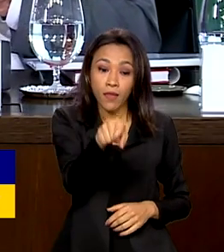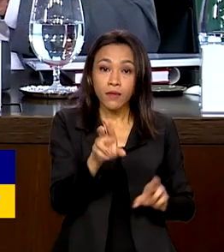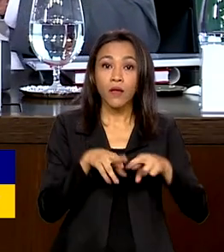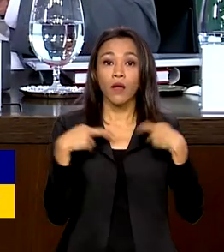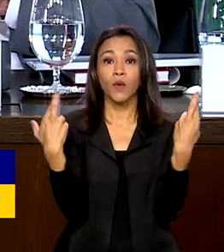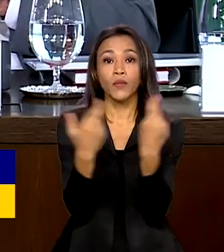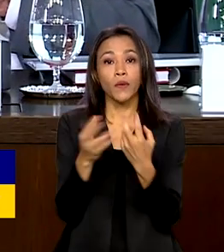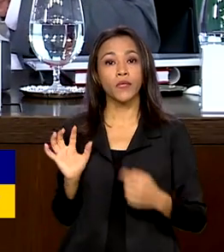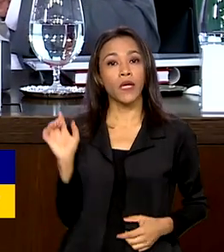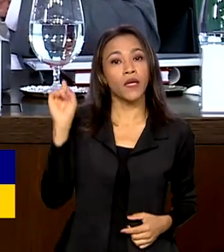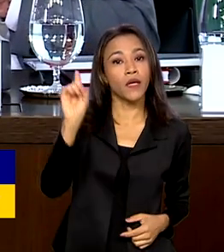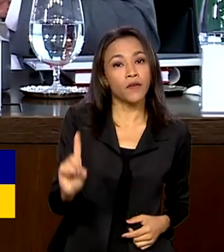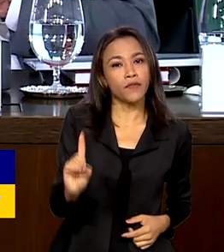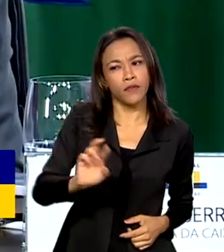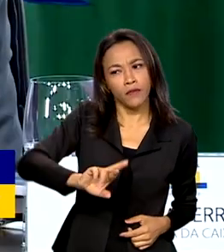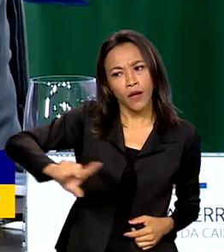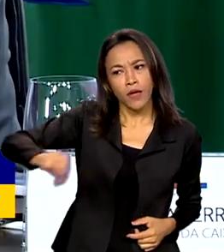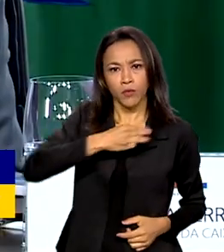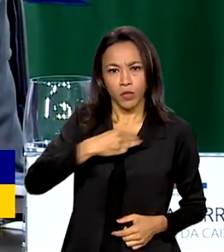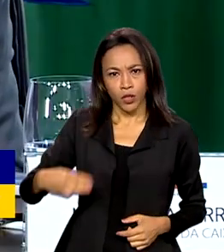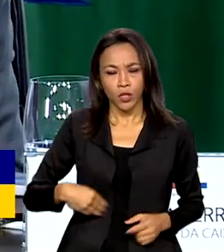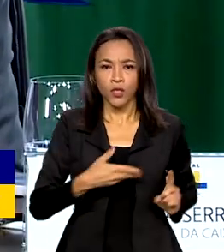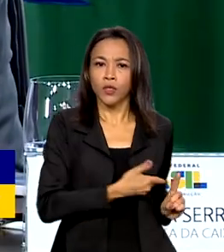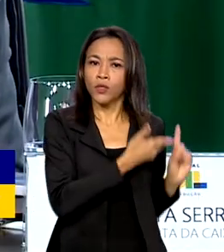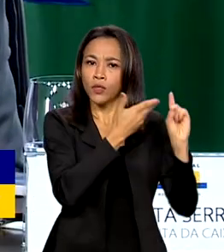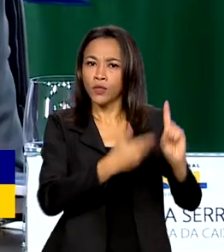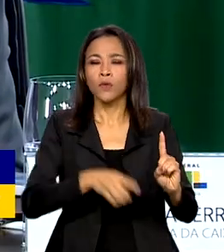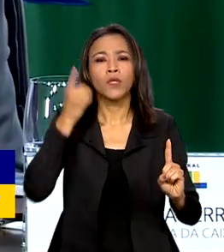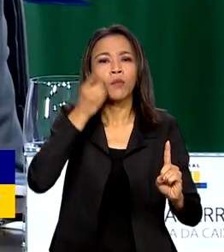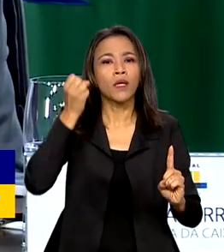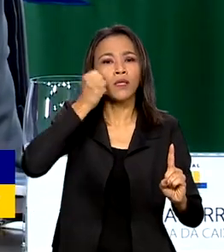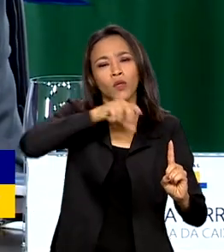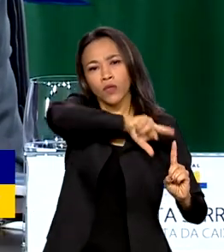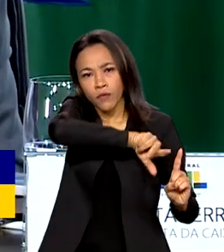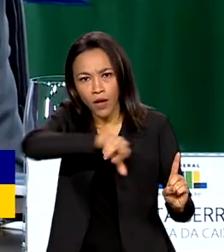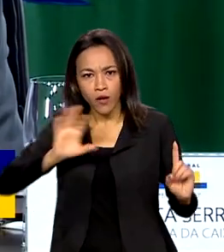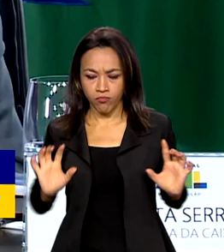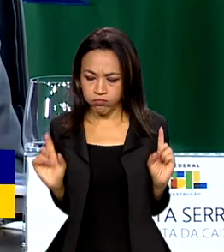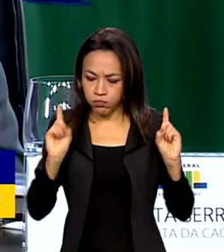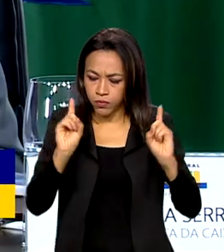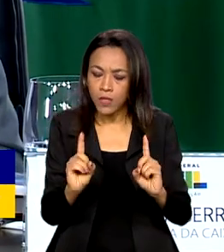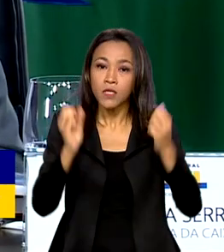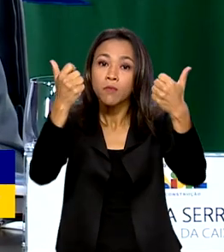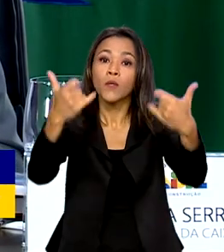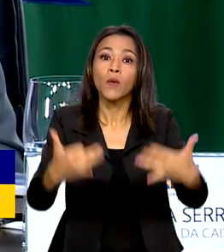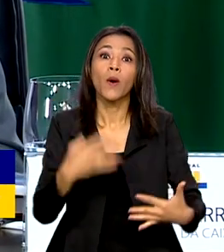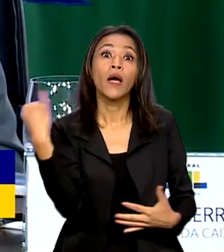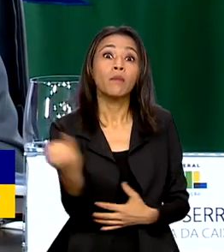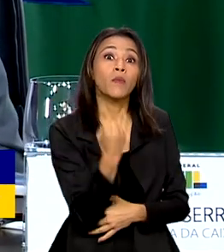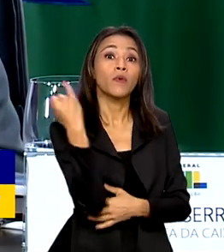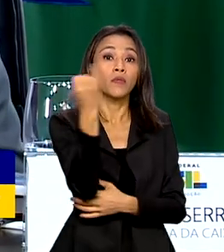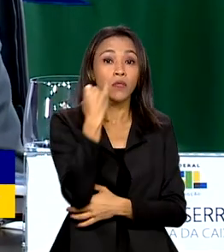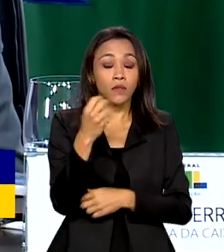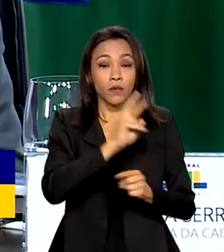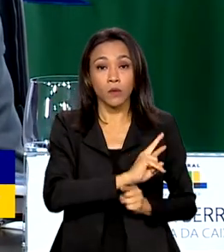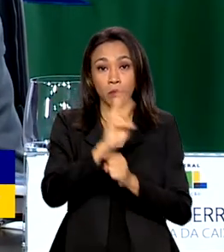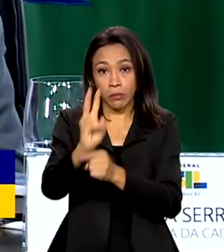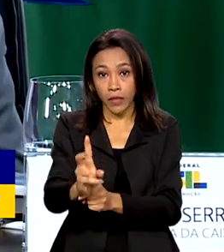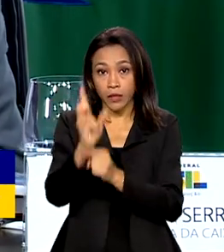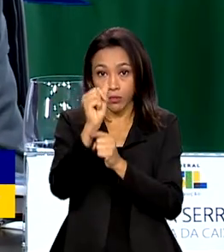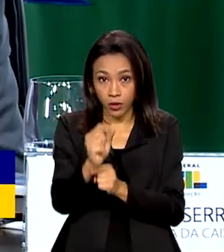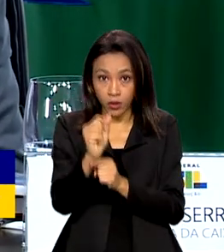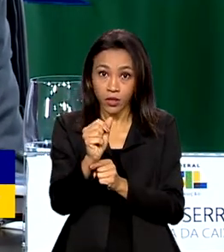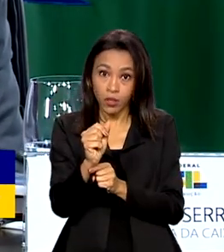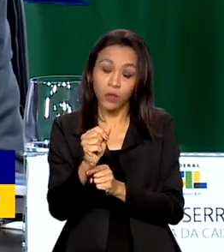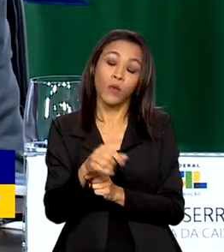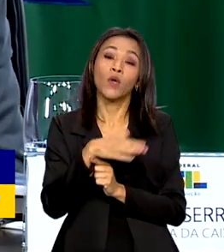de ministros e parlamentares, o presidente Lula falou sobre a importância dos empréstimos de bancos públicos para